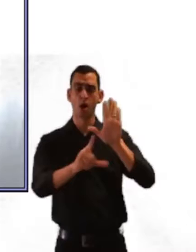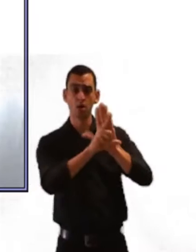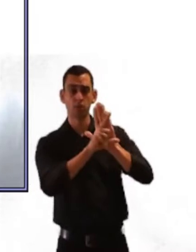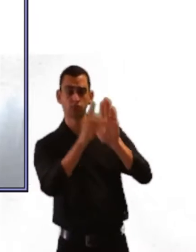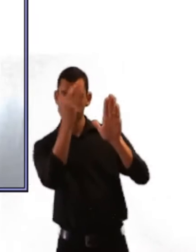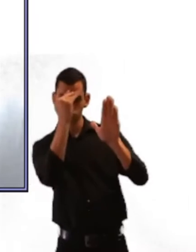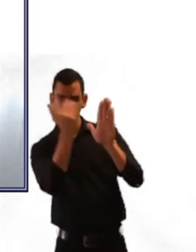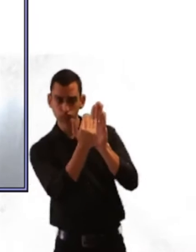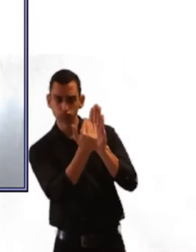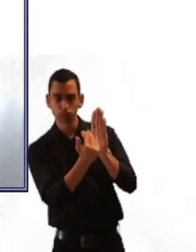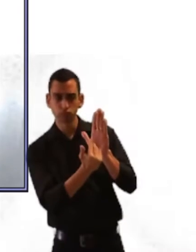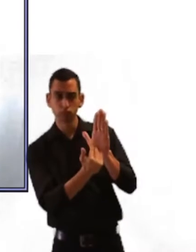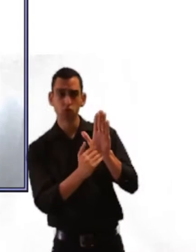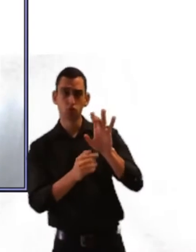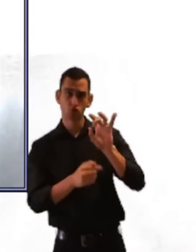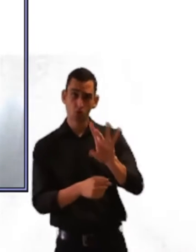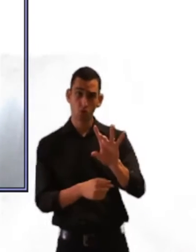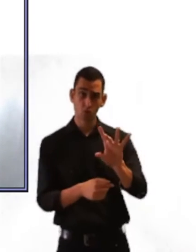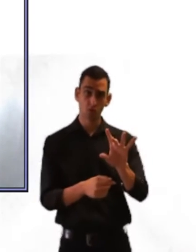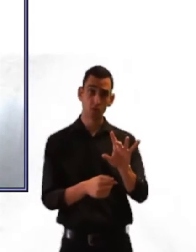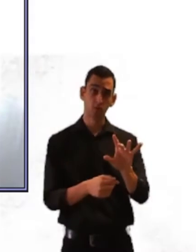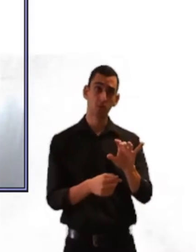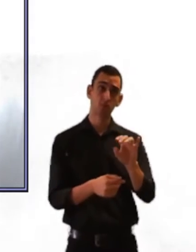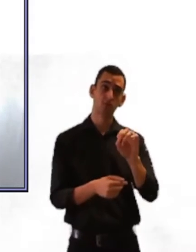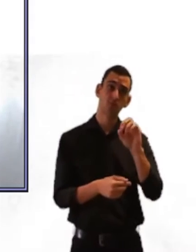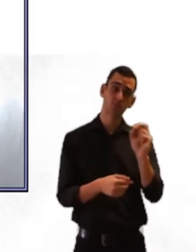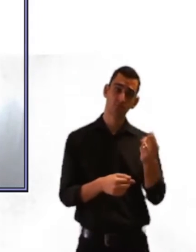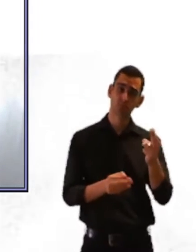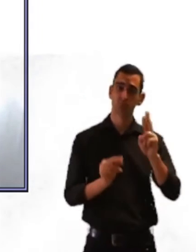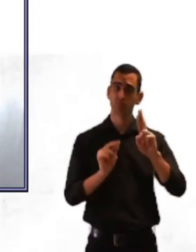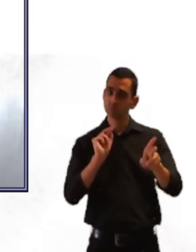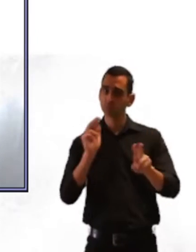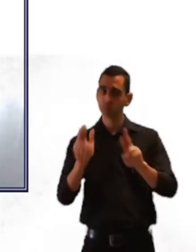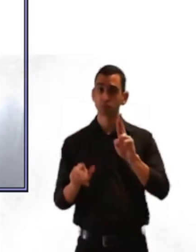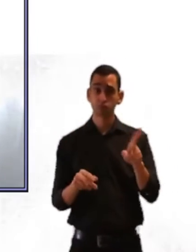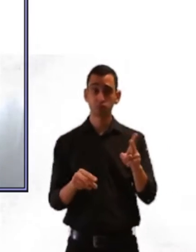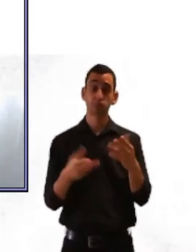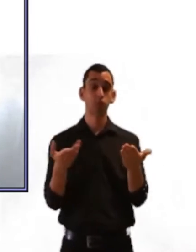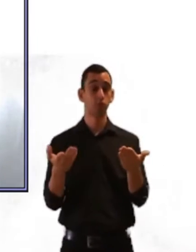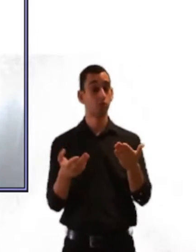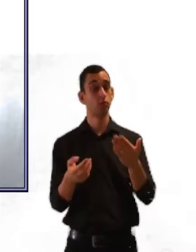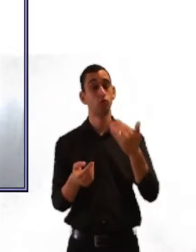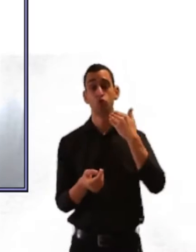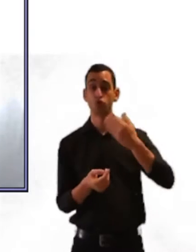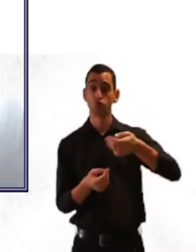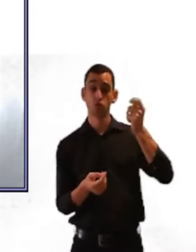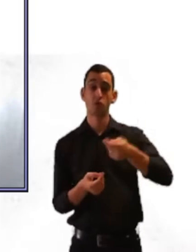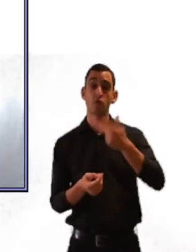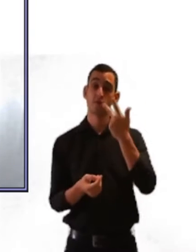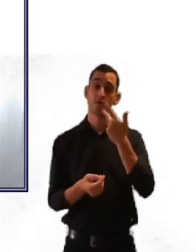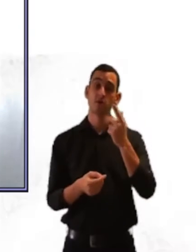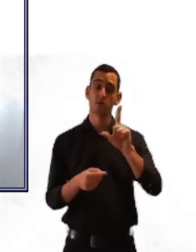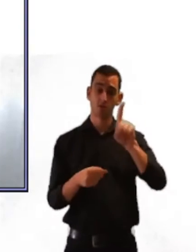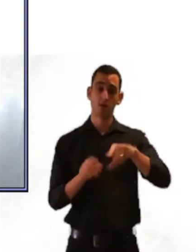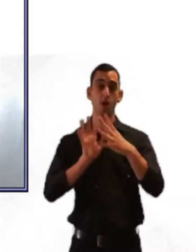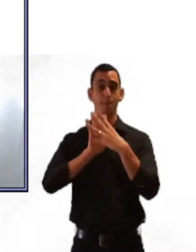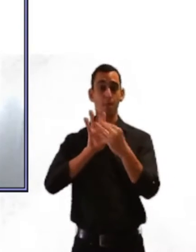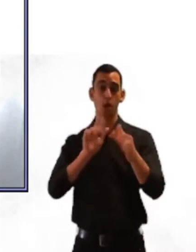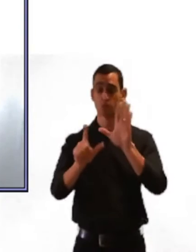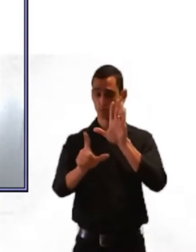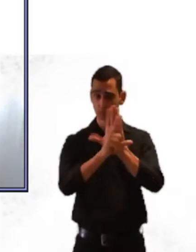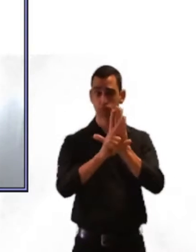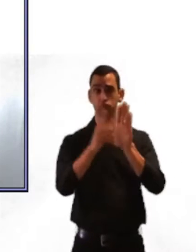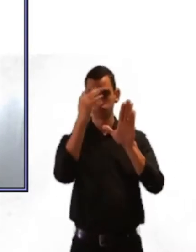na sua consciência. O que que esse juiz está dizendo? Olha, tem que se ater ao modelo legalista, ao material